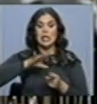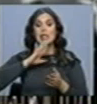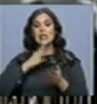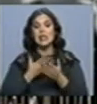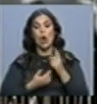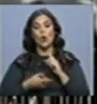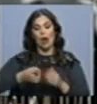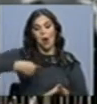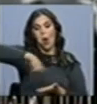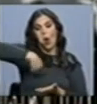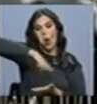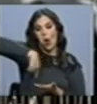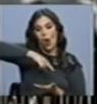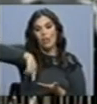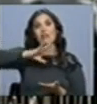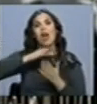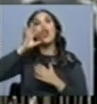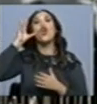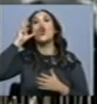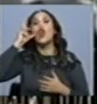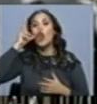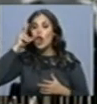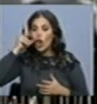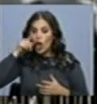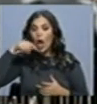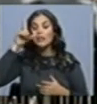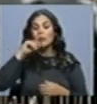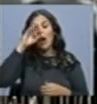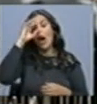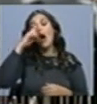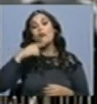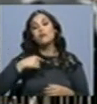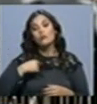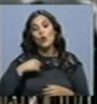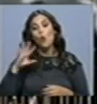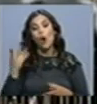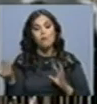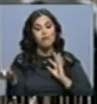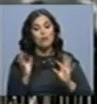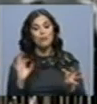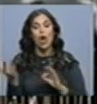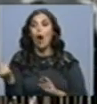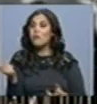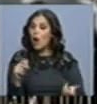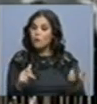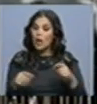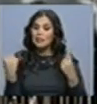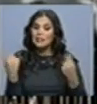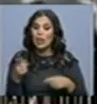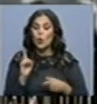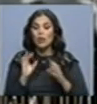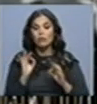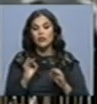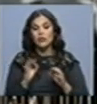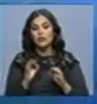disco giratório e começa a aquecer. E também sabemos que, à medida que ocorre este processo, há